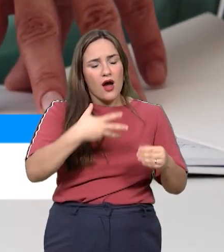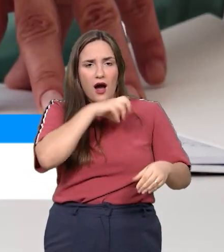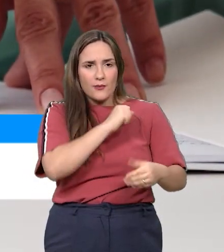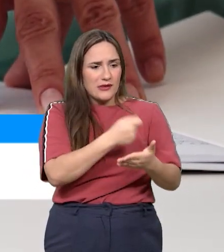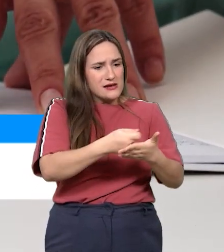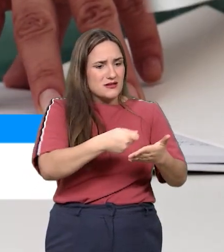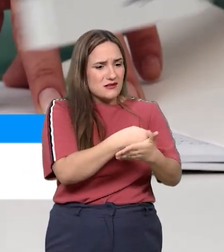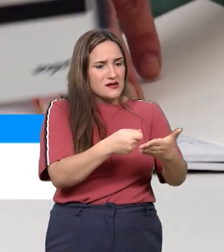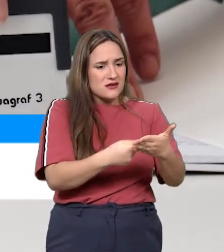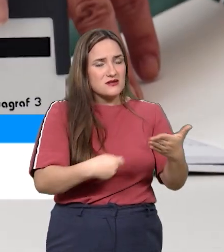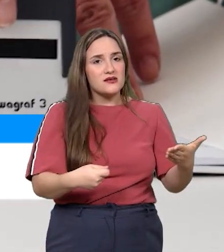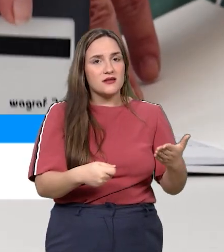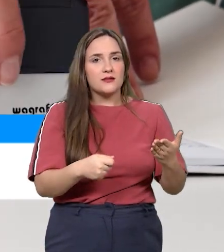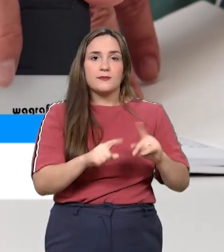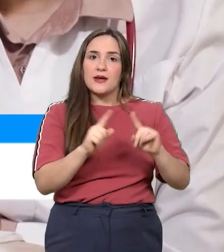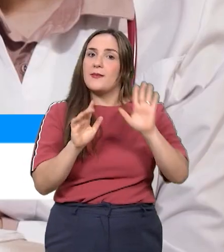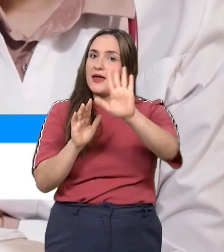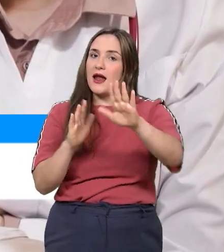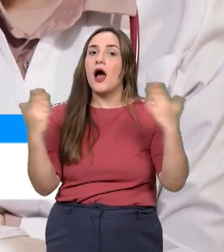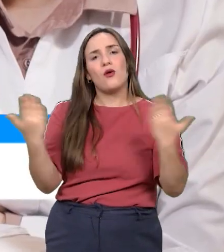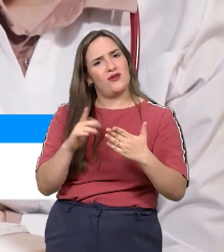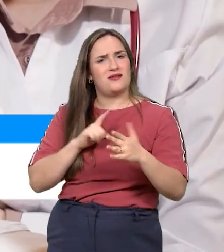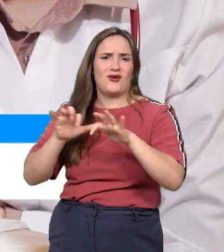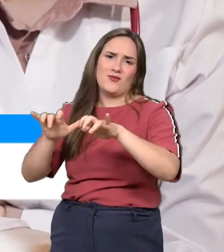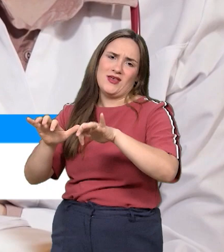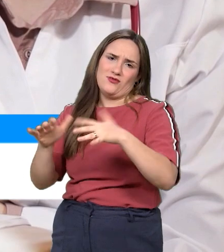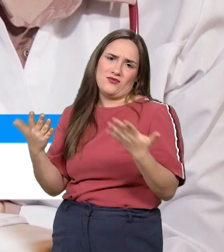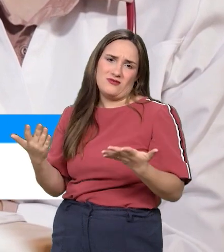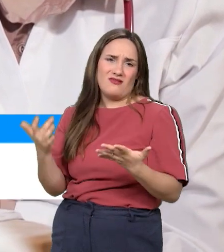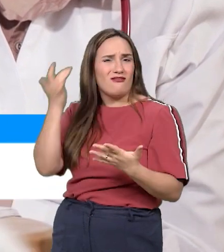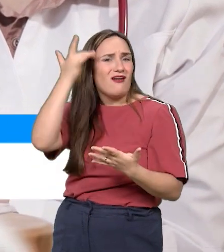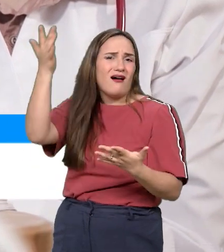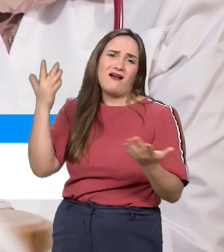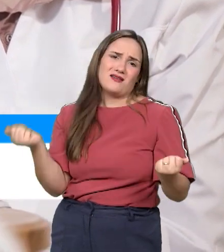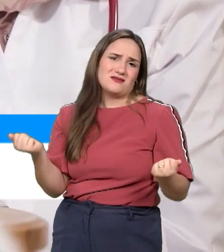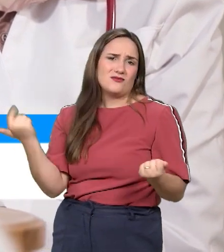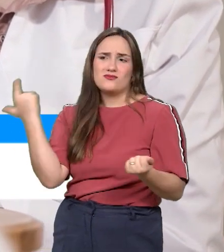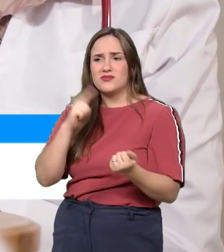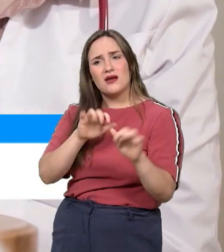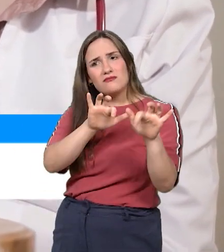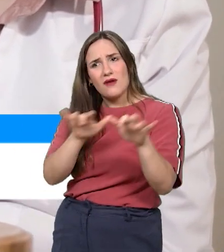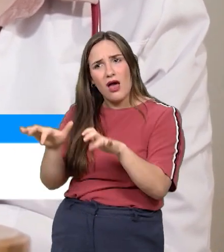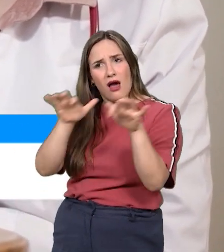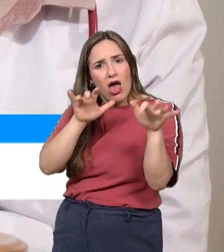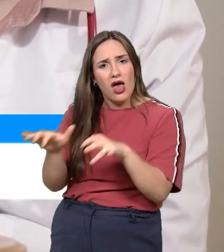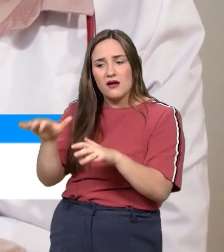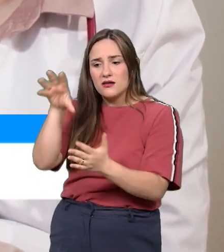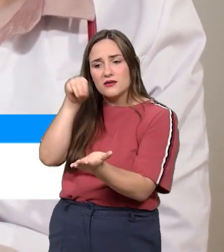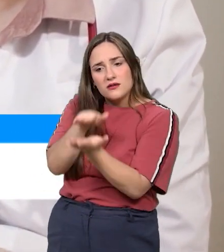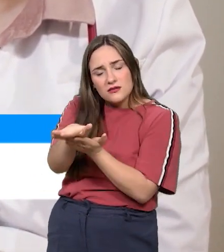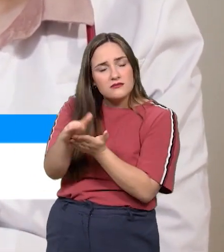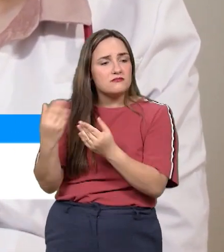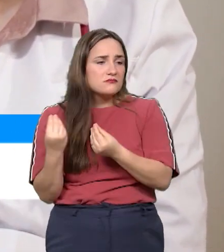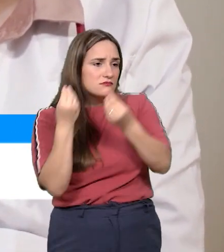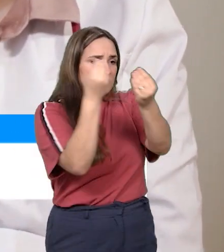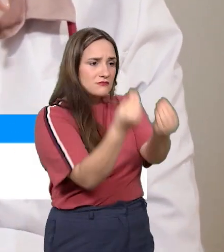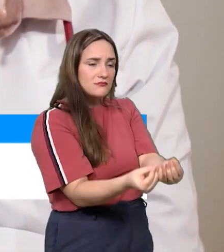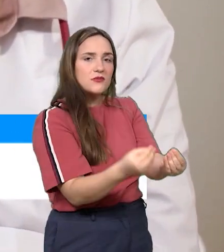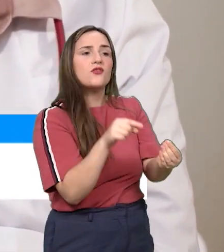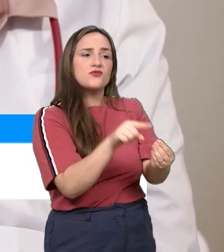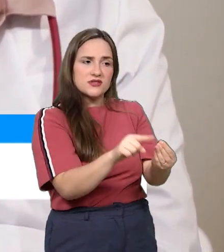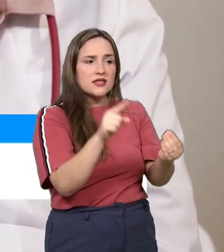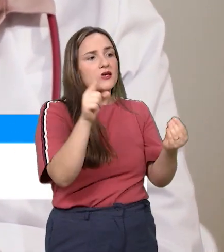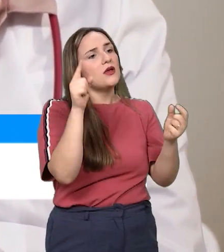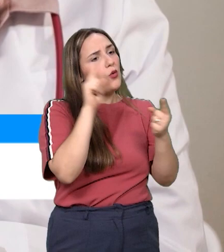e anotam rapidamente. Com o advento do computador, eu acho que é fácil. É digitar a receita e entregar para a